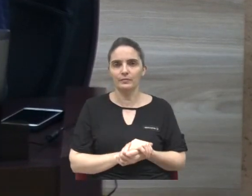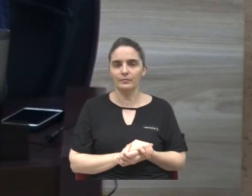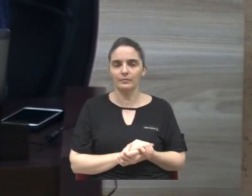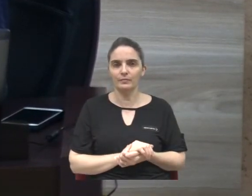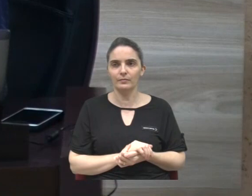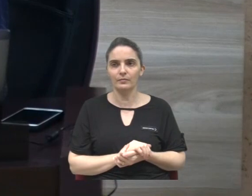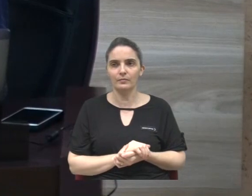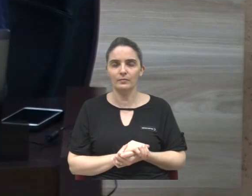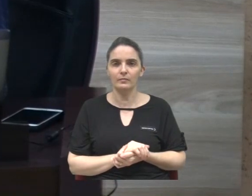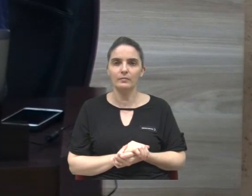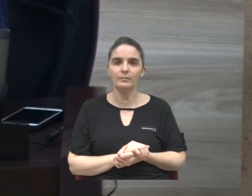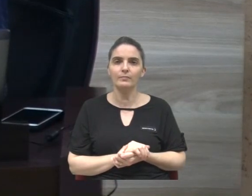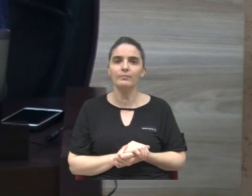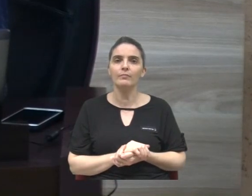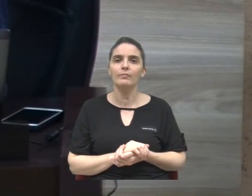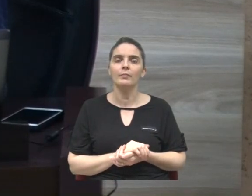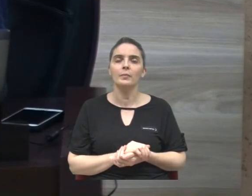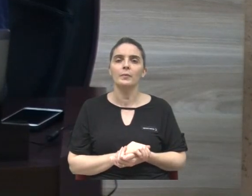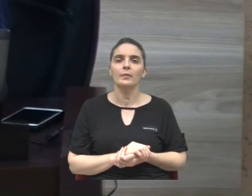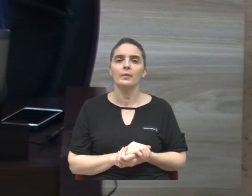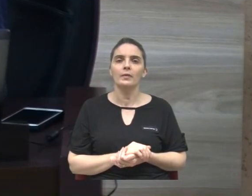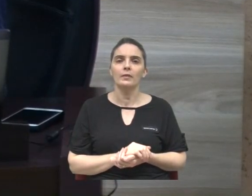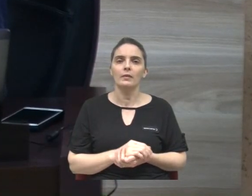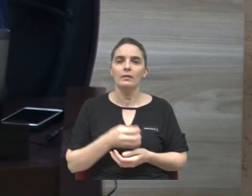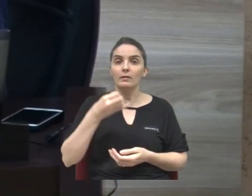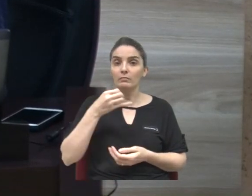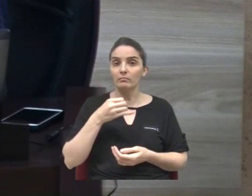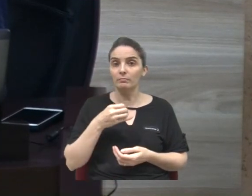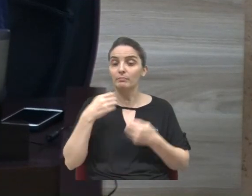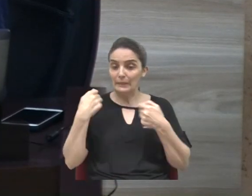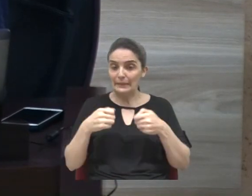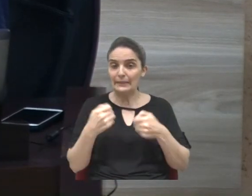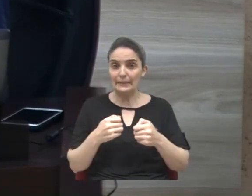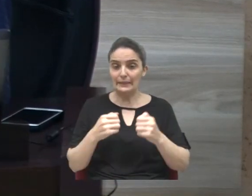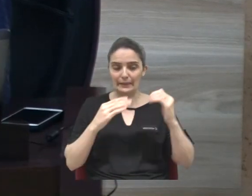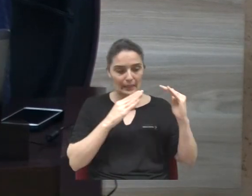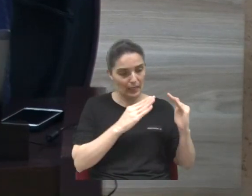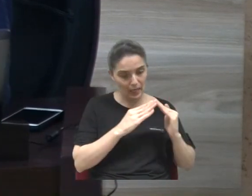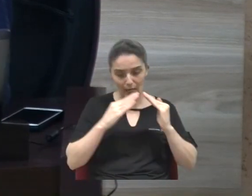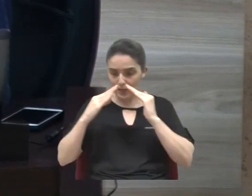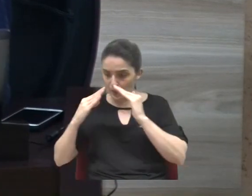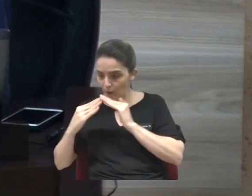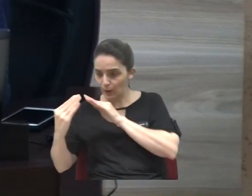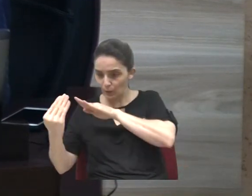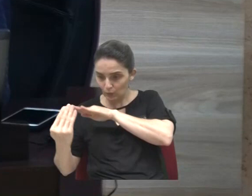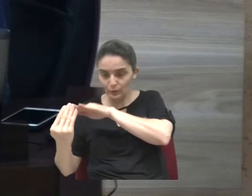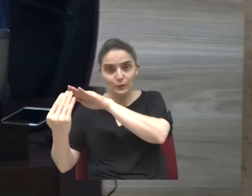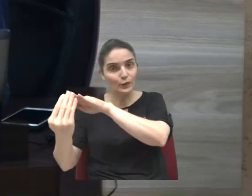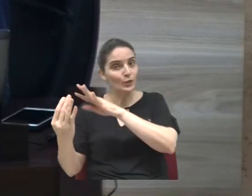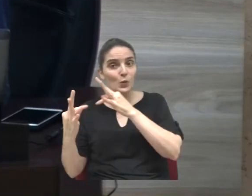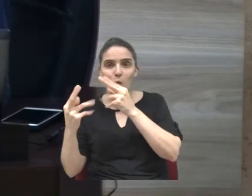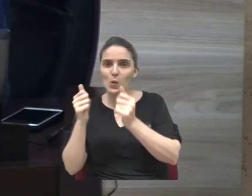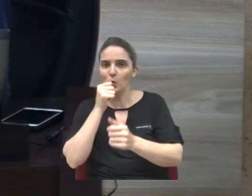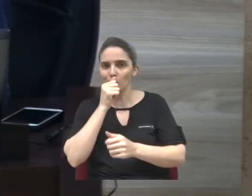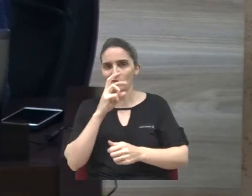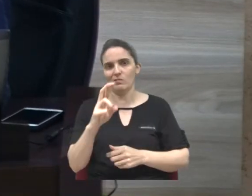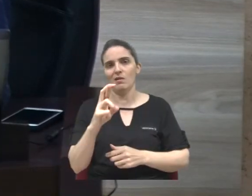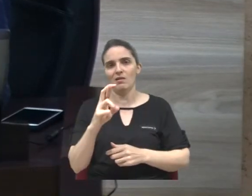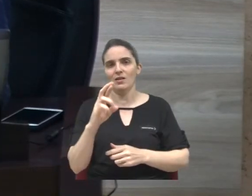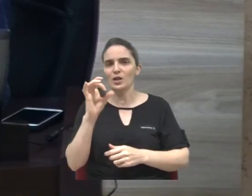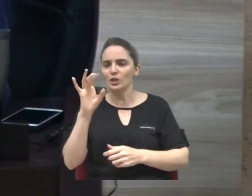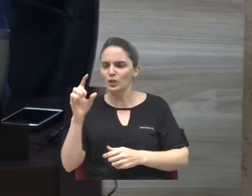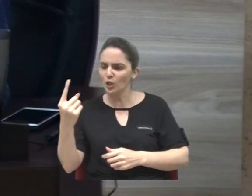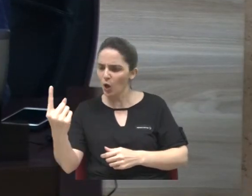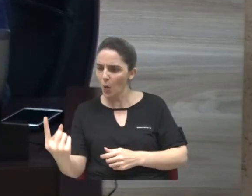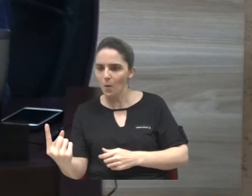fatura do consumo de água, sem que haja igual constatação nos imóveis vizinhos. Sobre a possível